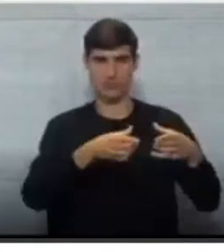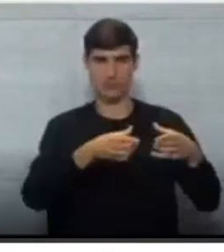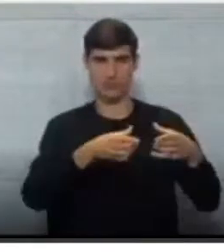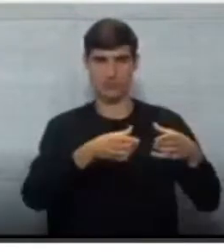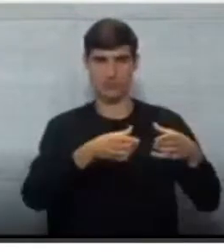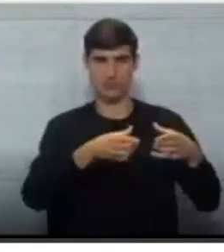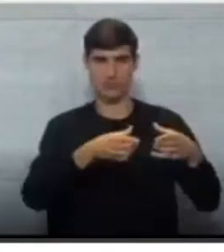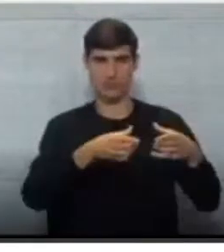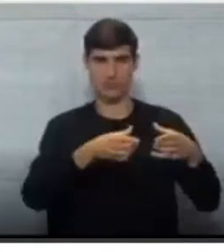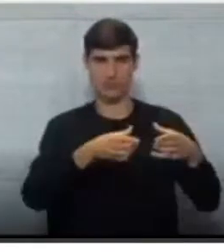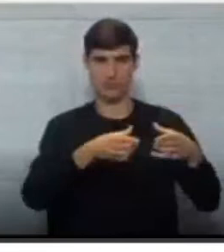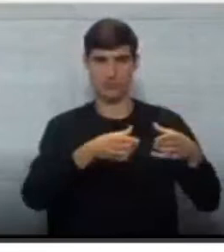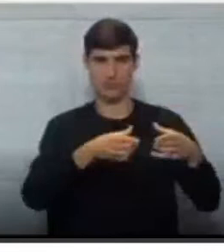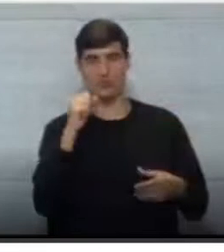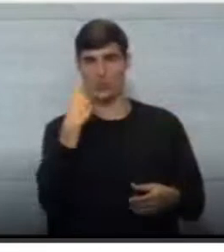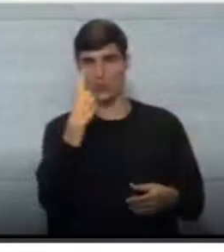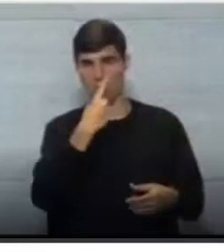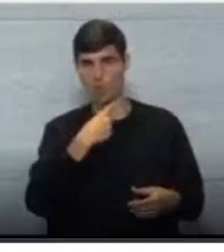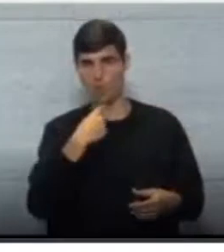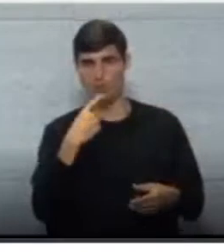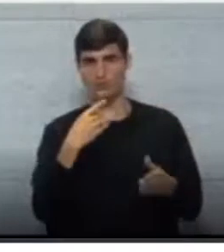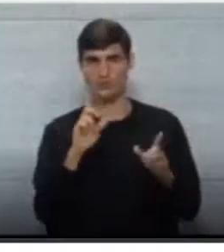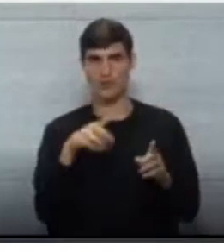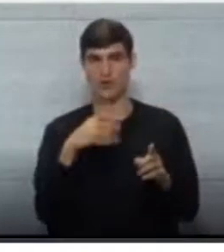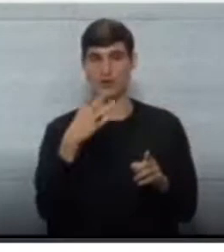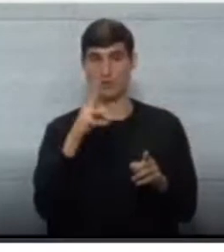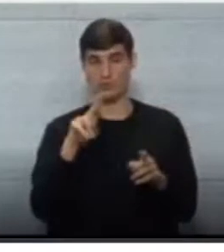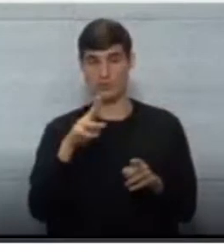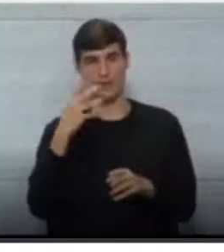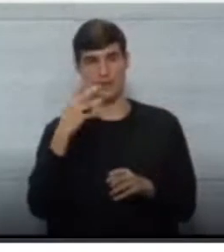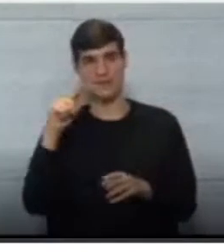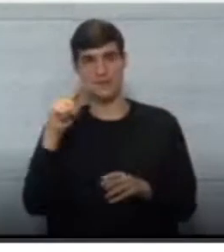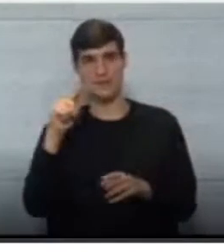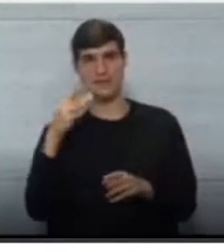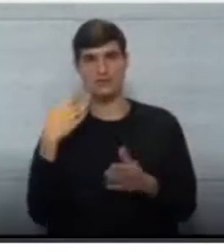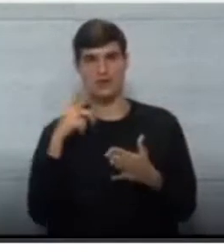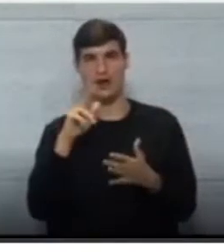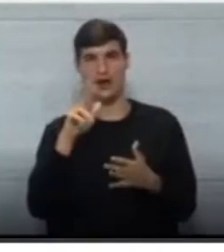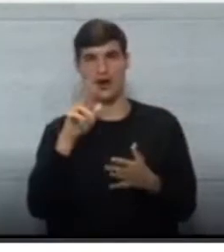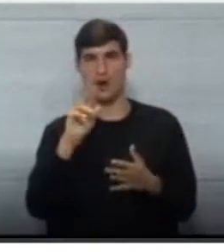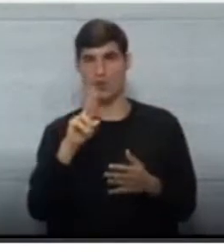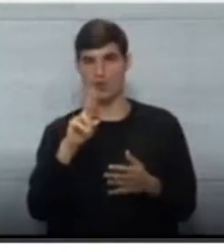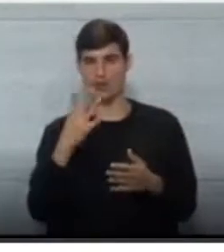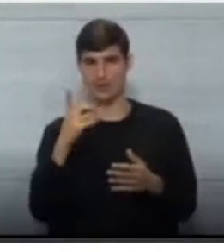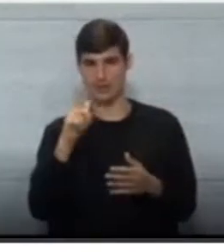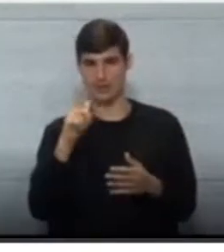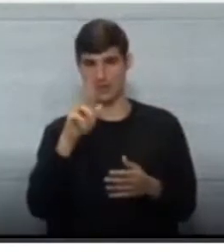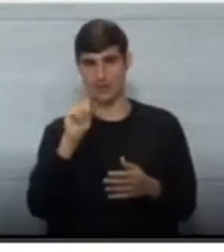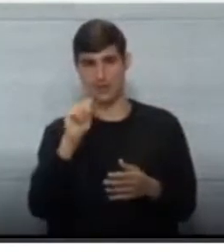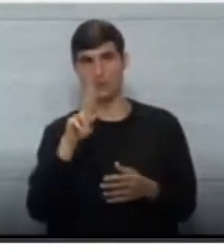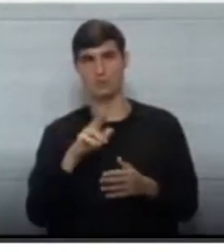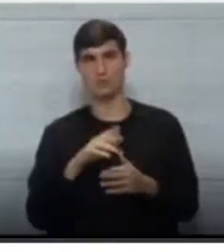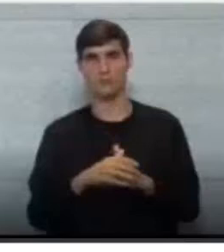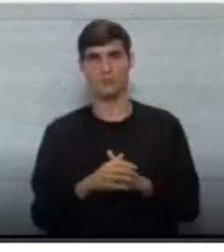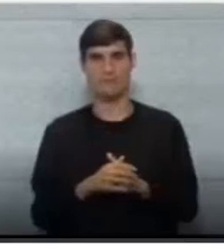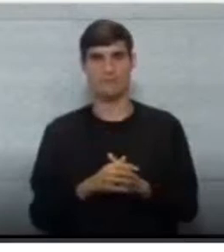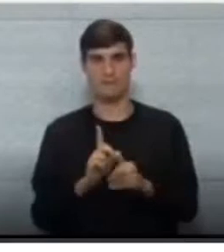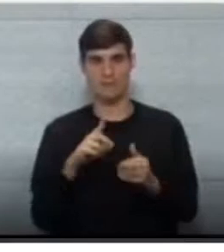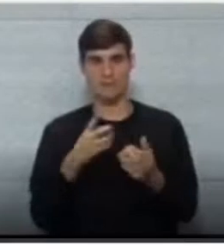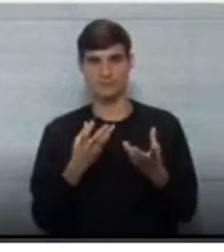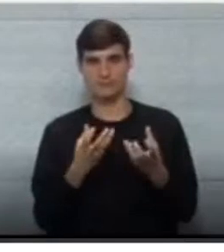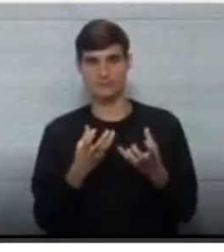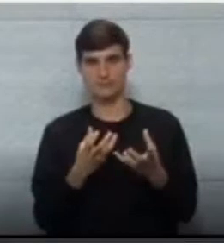a 37 graus Celsius. Então, 37 graus Celsius por 48 horas, para que haja, então,